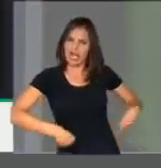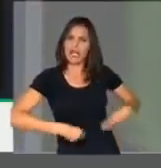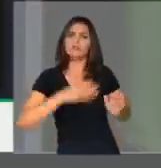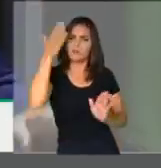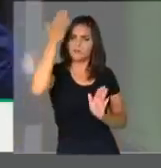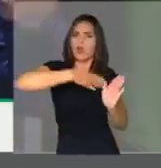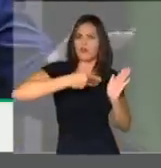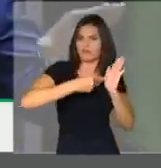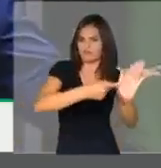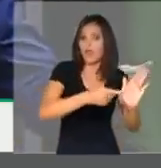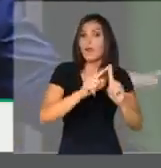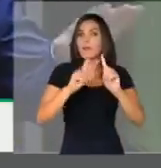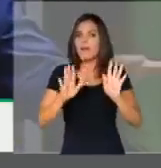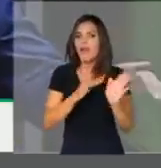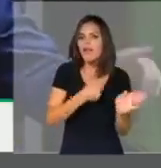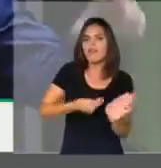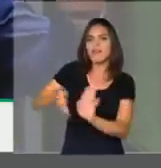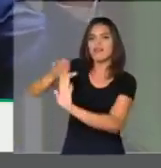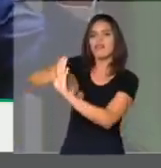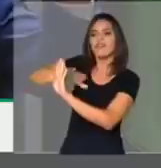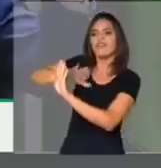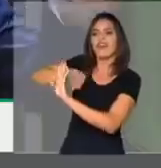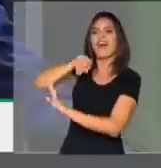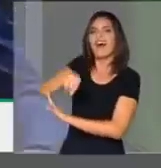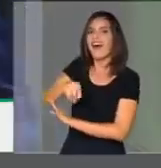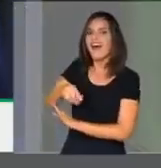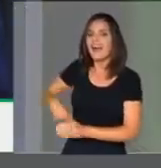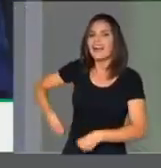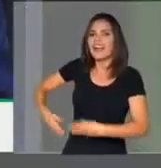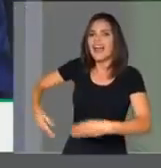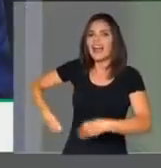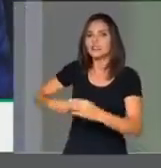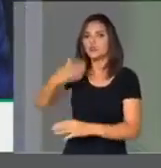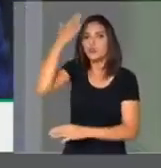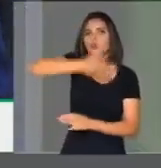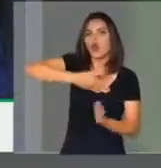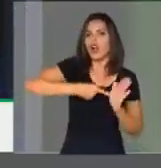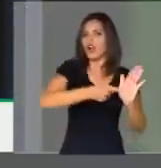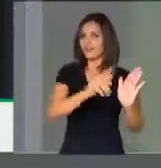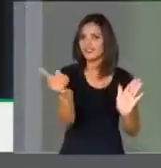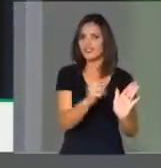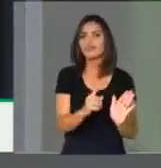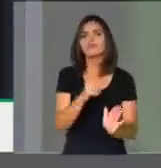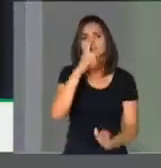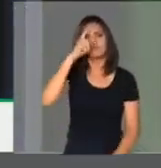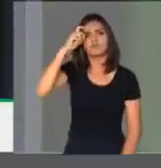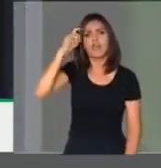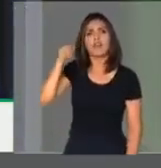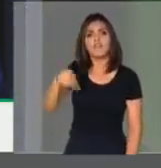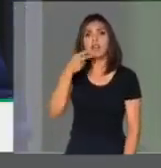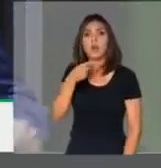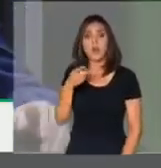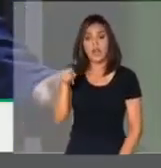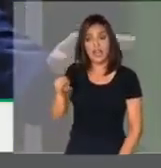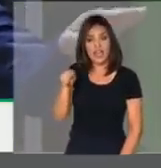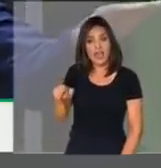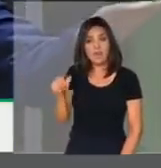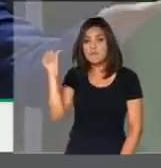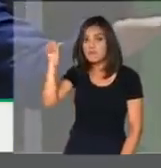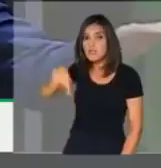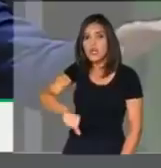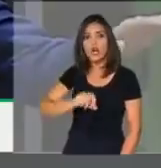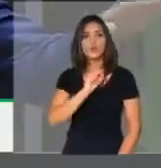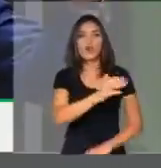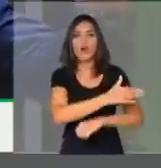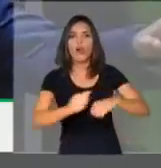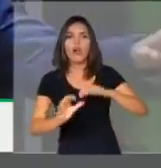Kizai. Quem disse isso foi o senhor Sérgio Moro. E depois ele disse